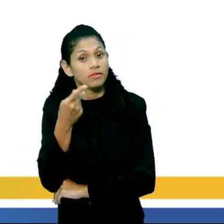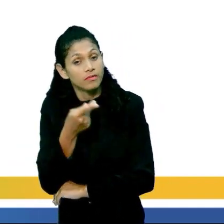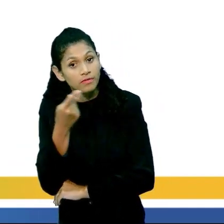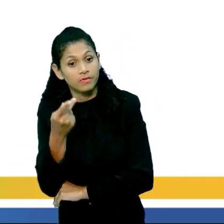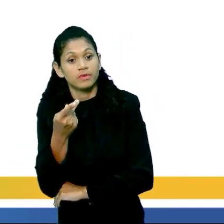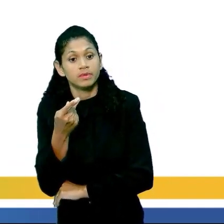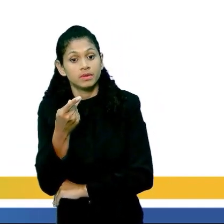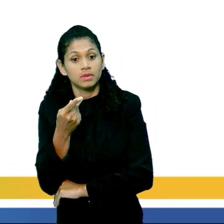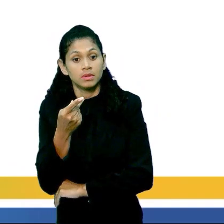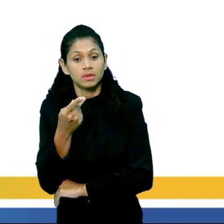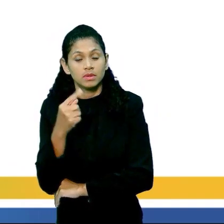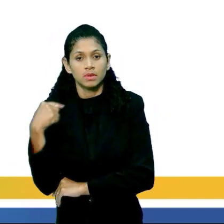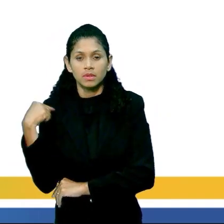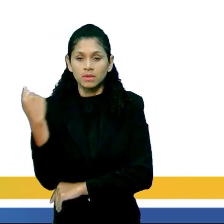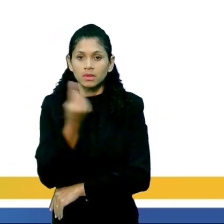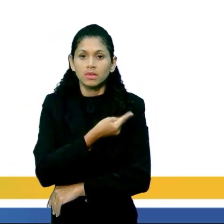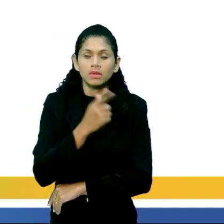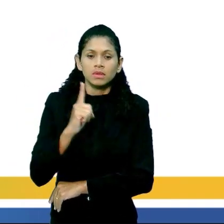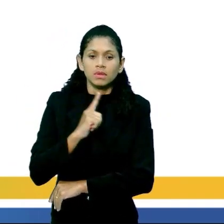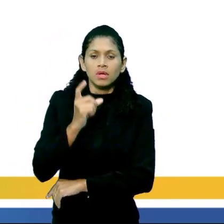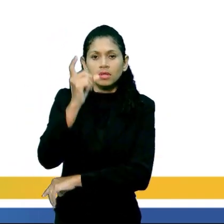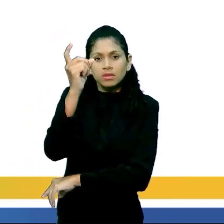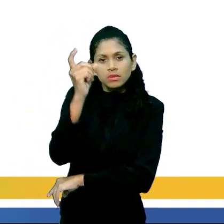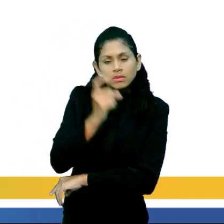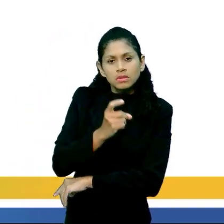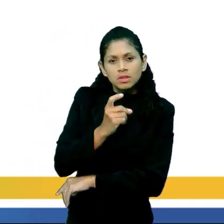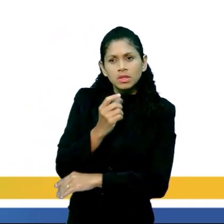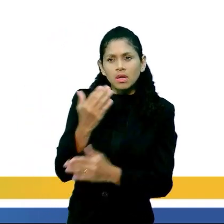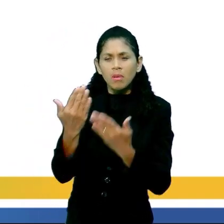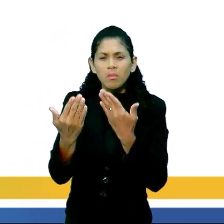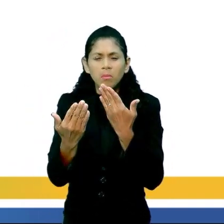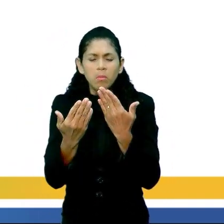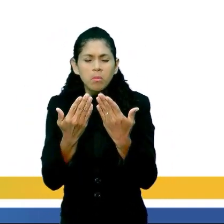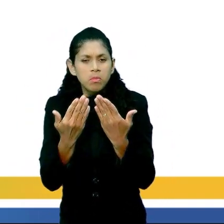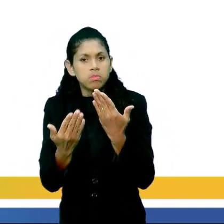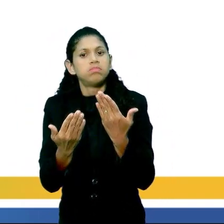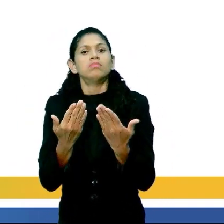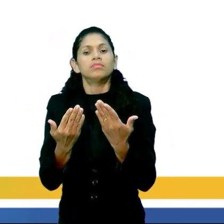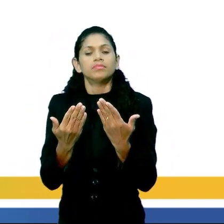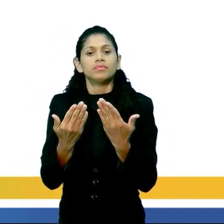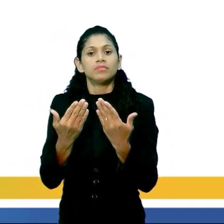ó, nós temos aí que o X é aproximadamente